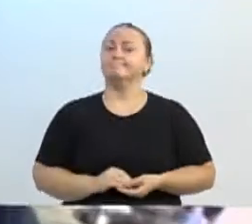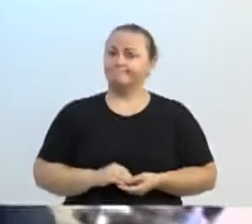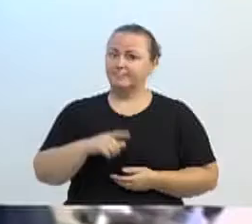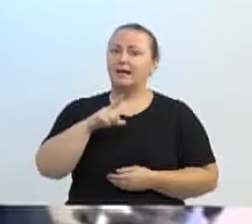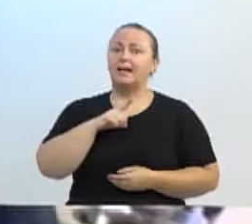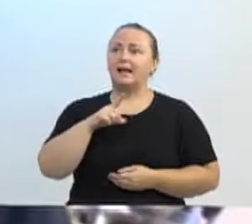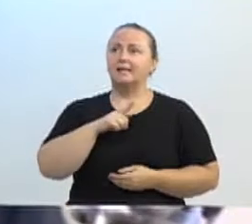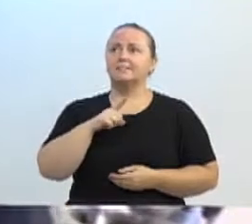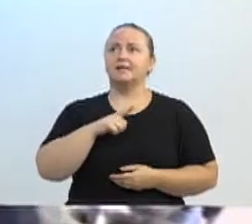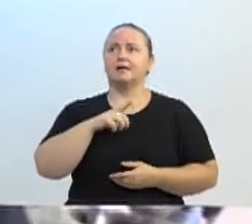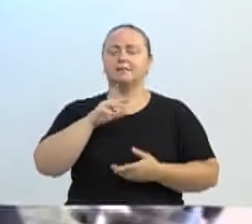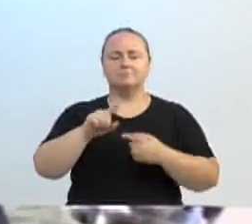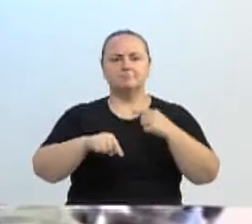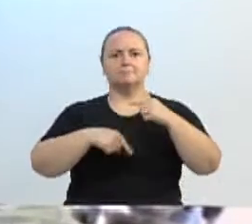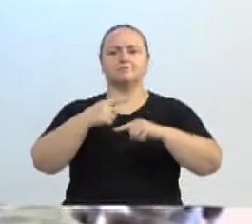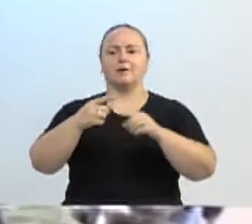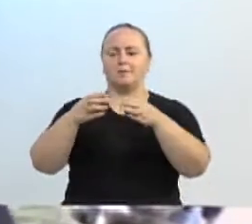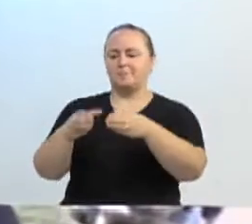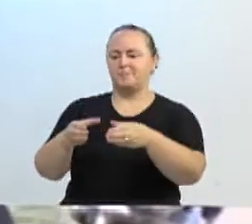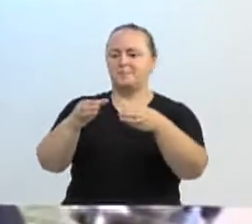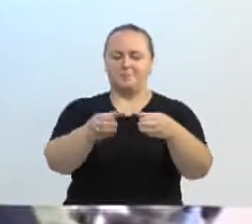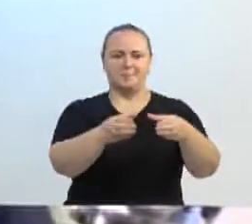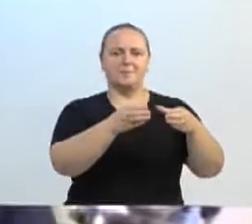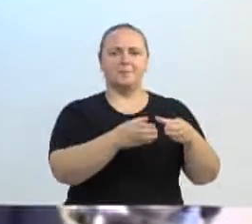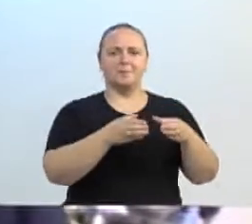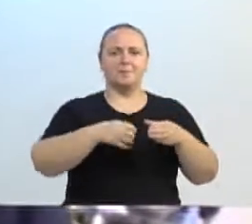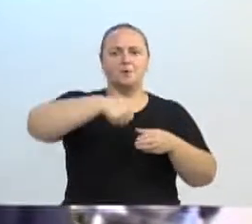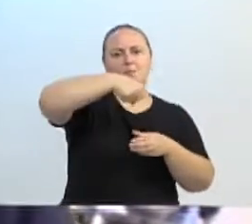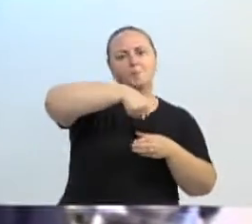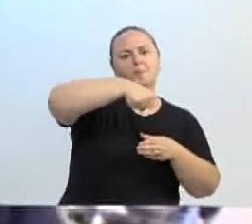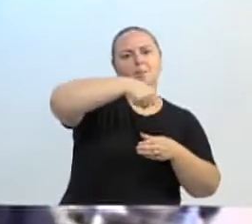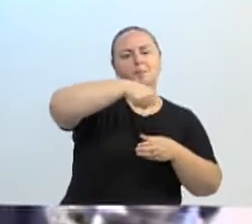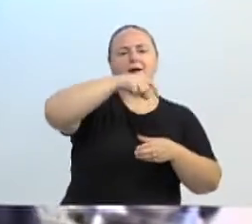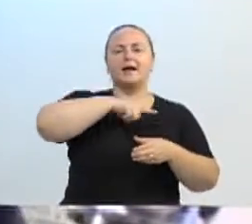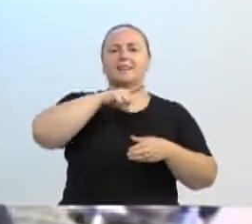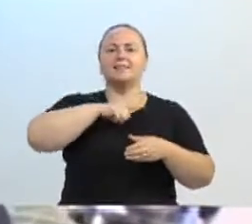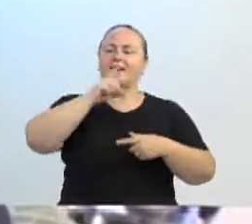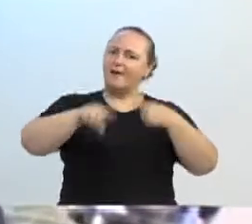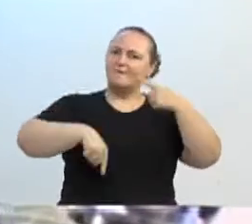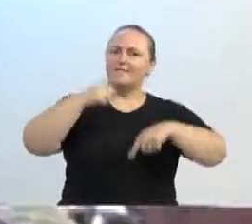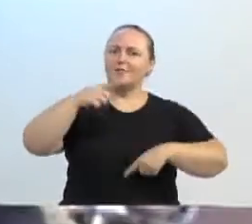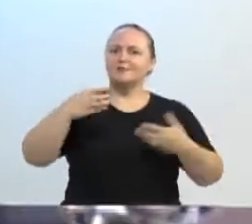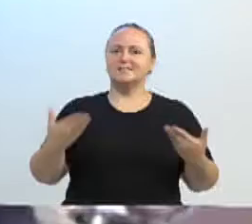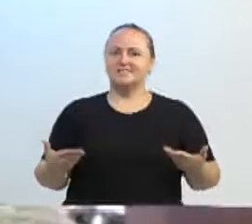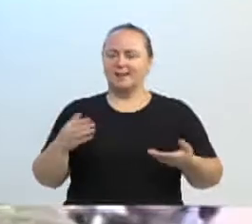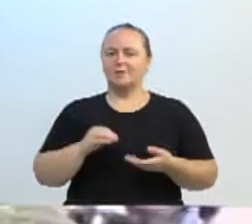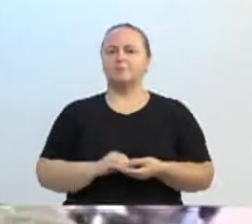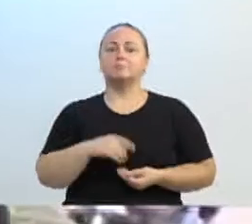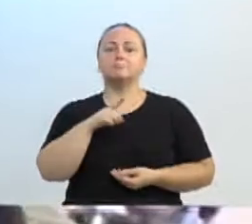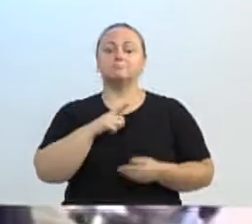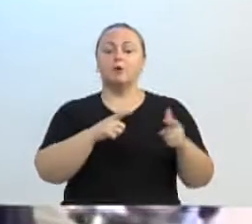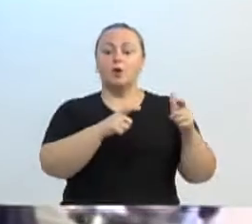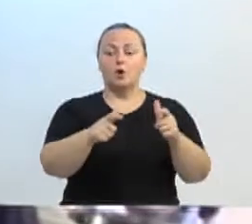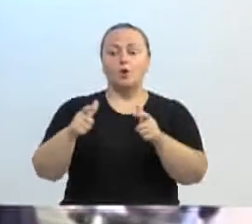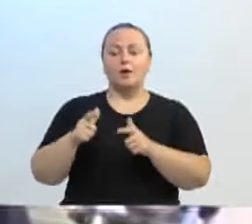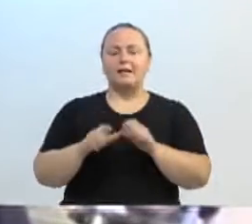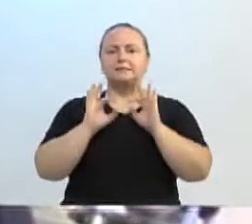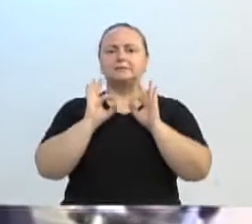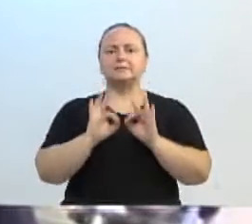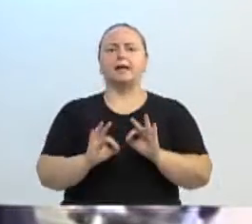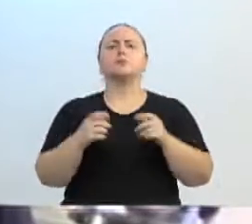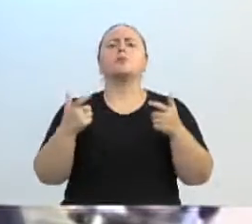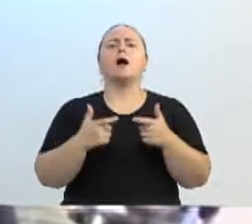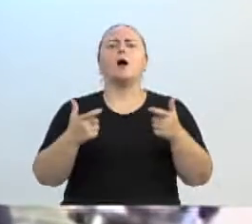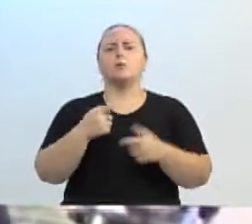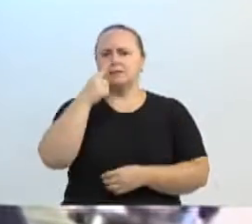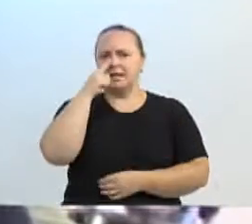compostagem, tem a Revolução dos Baldinhos, que é uma experiência de gestão comunitária de resíduos orgânicos, nós temos o Destino Certo, que é uma experiência local